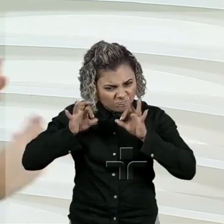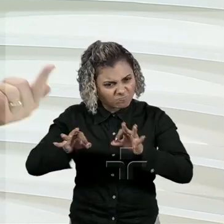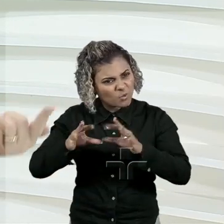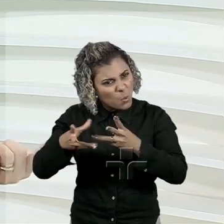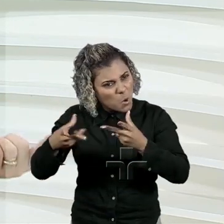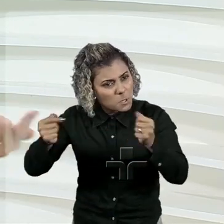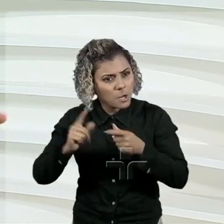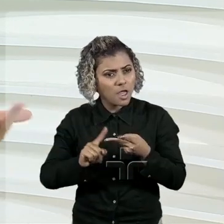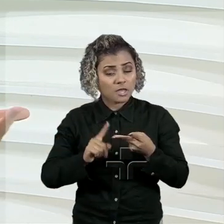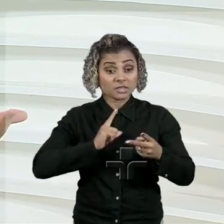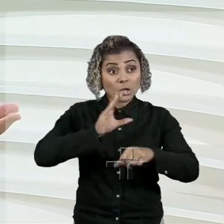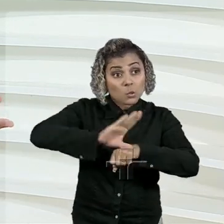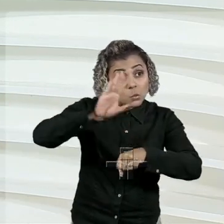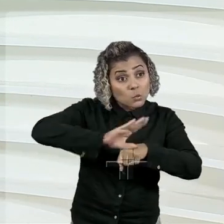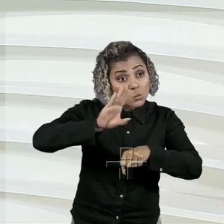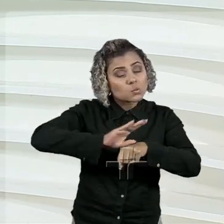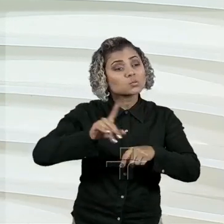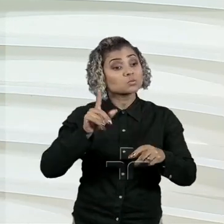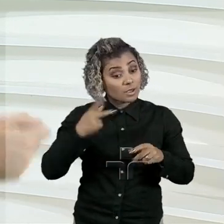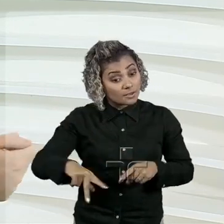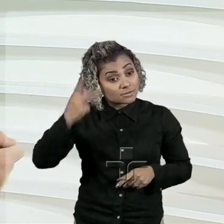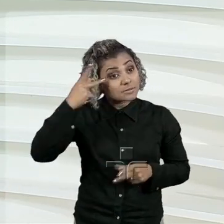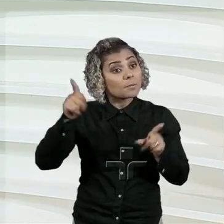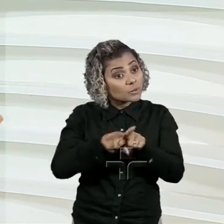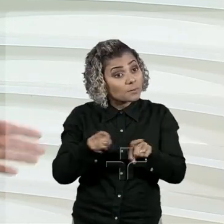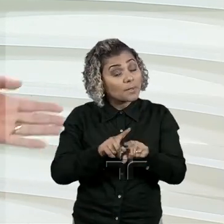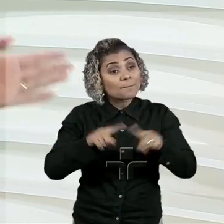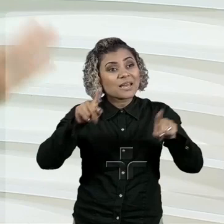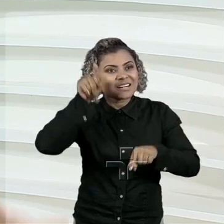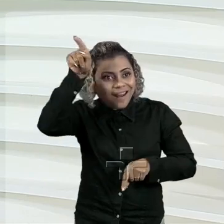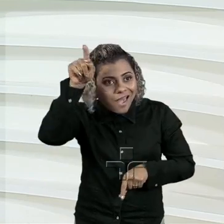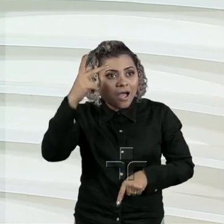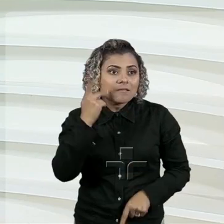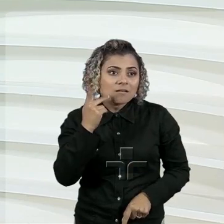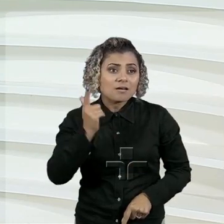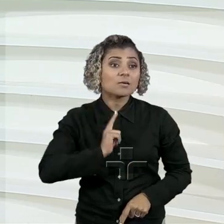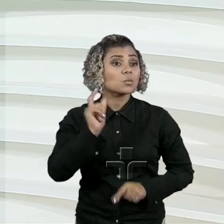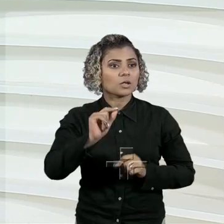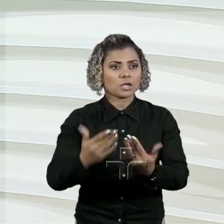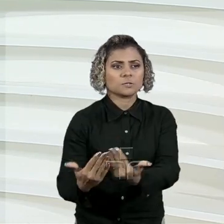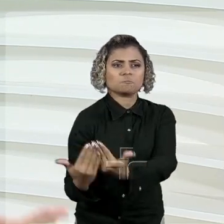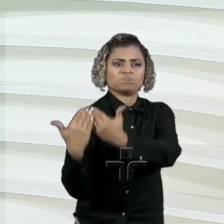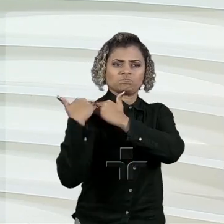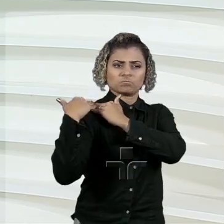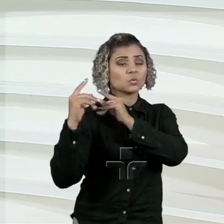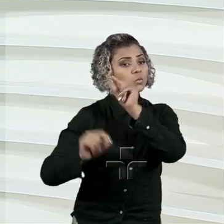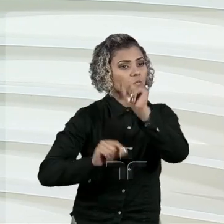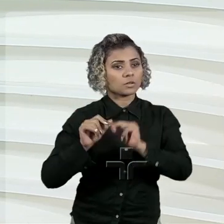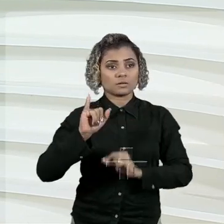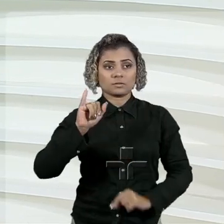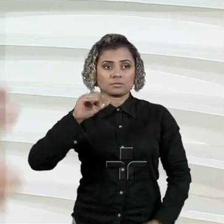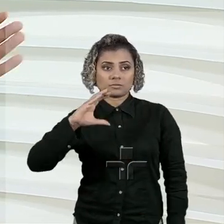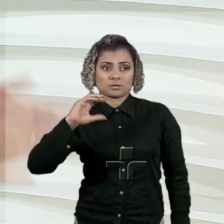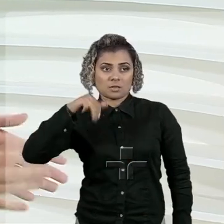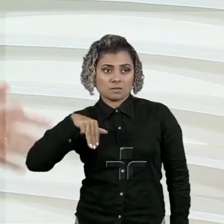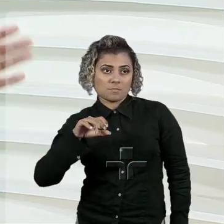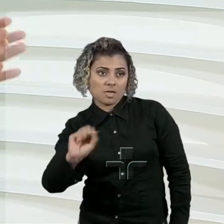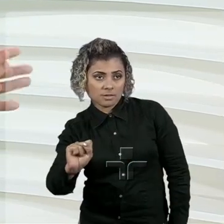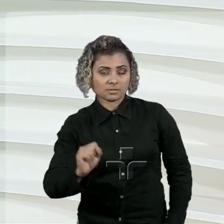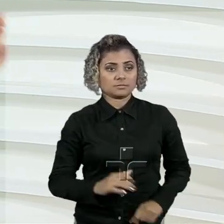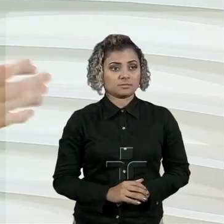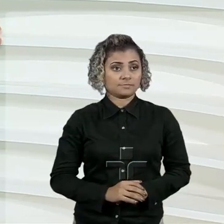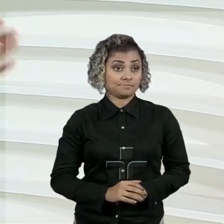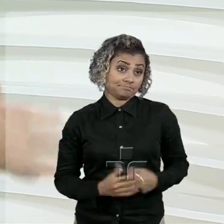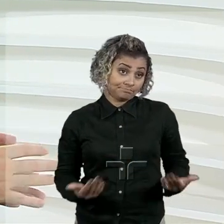fazem a formação, São Paulo já fez isso, mas eles trazem uma responsabilidade, inclusive dividindo o ICMS, por exemplo. O prefeito,